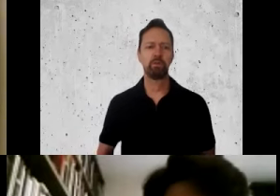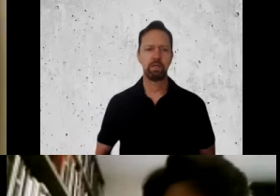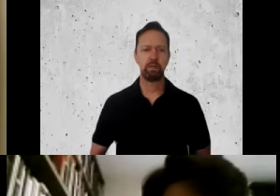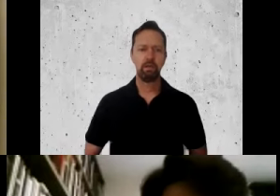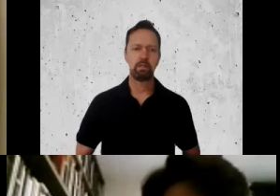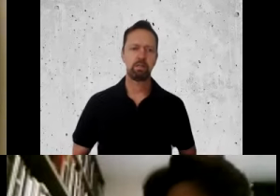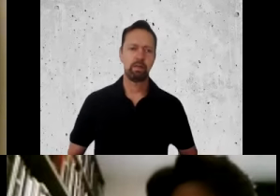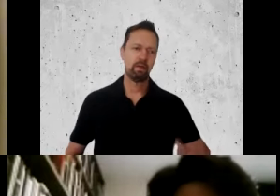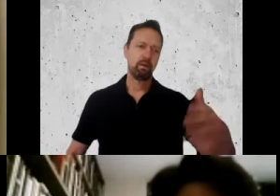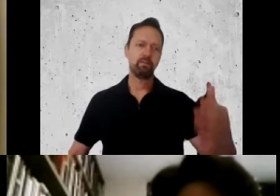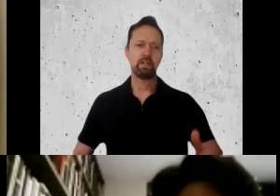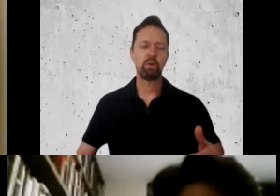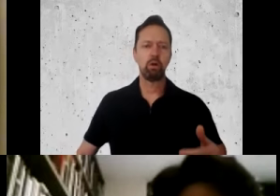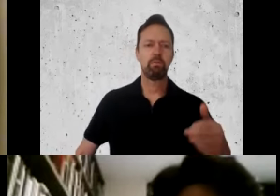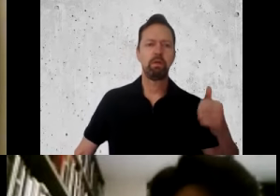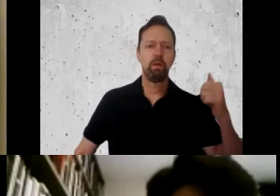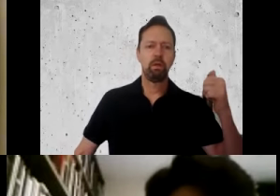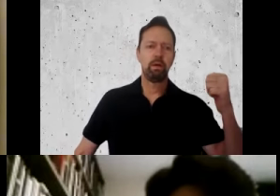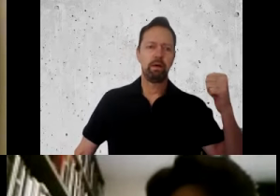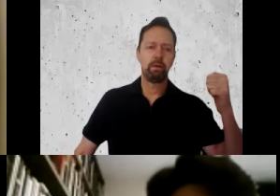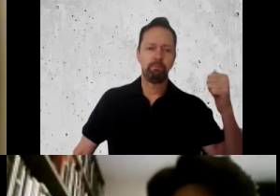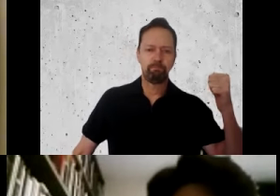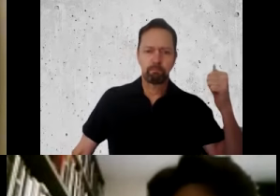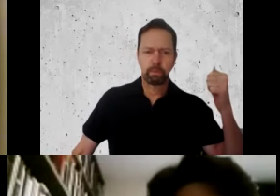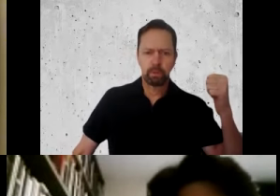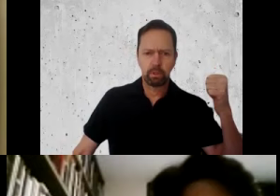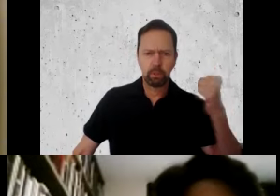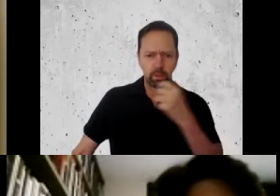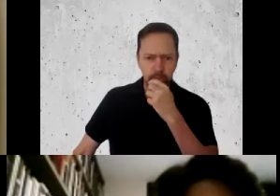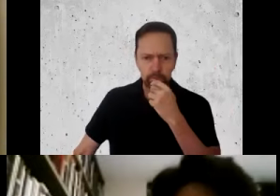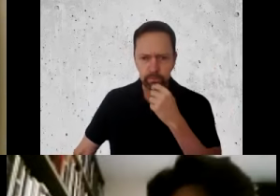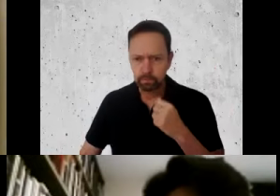é basicamente você dizer, fala seu nome.